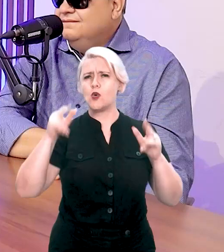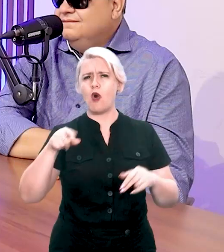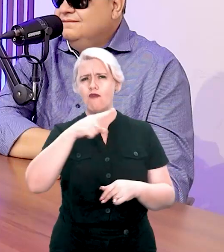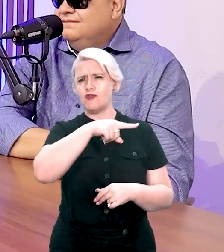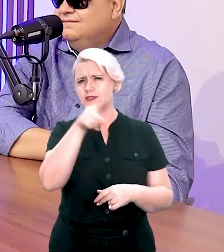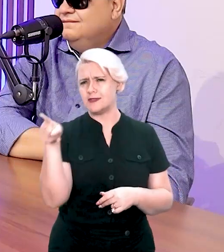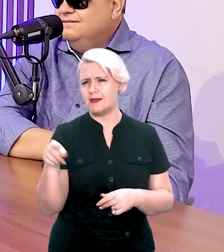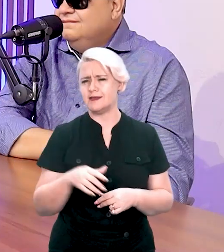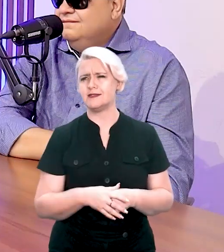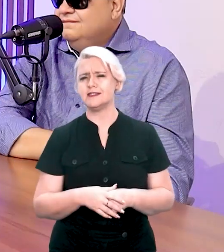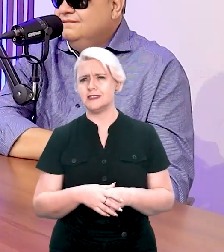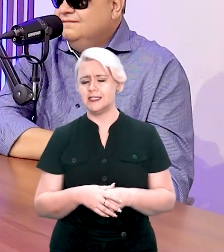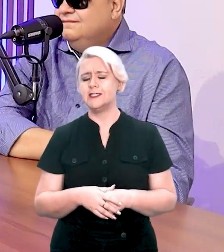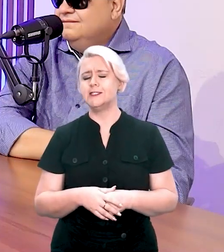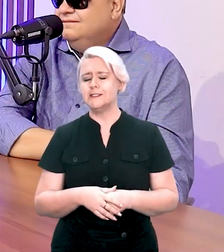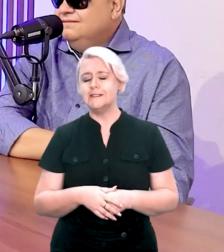sabe?